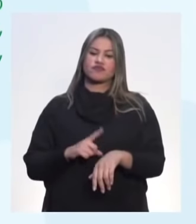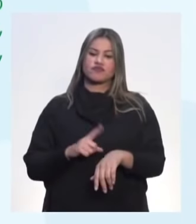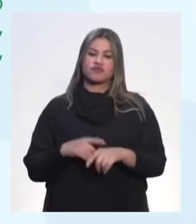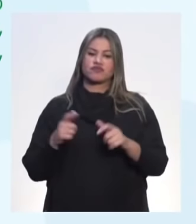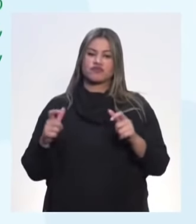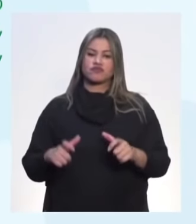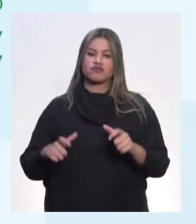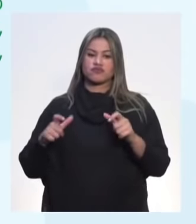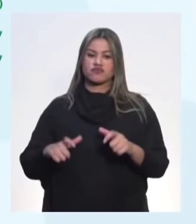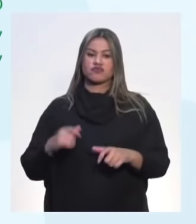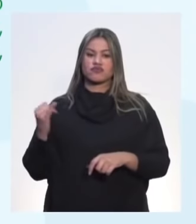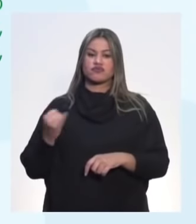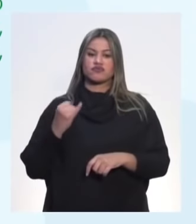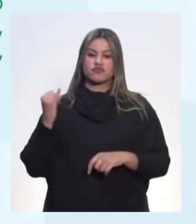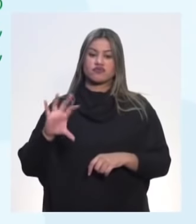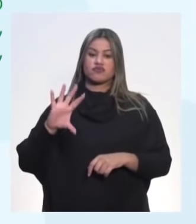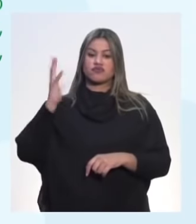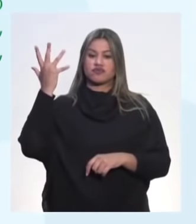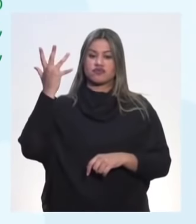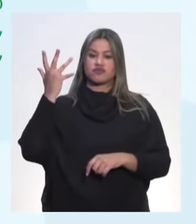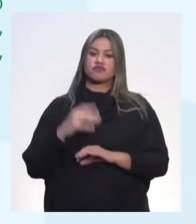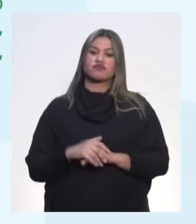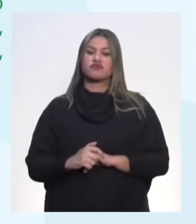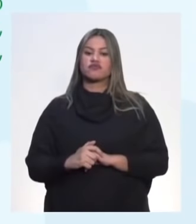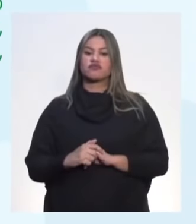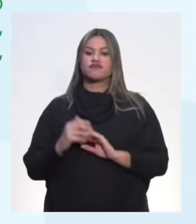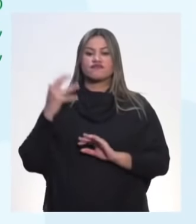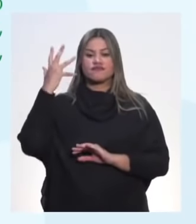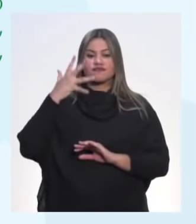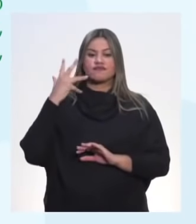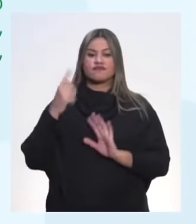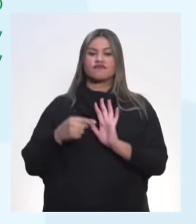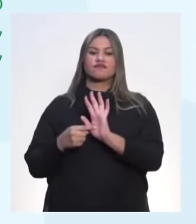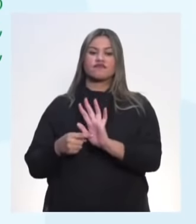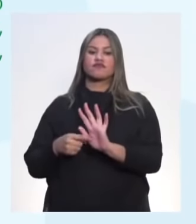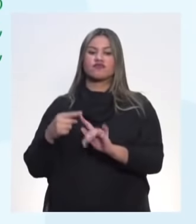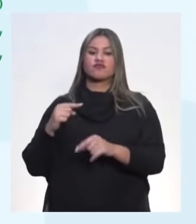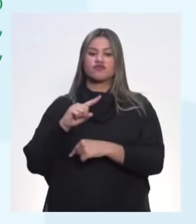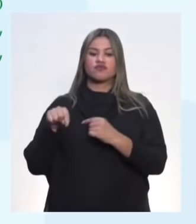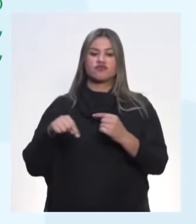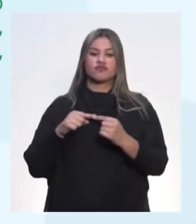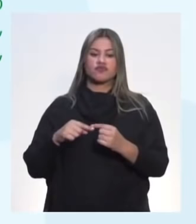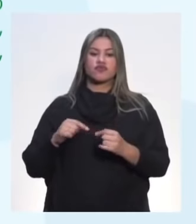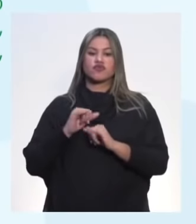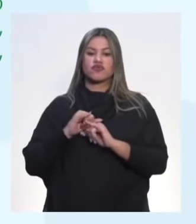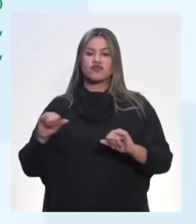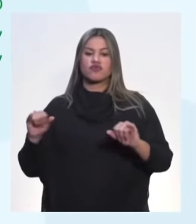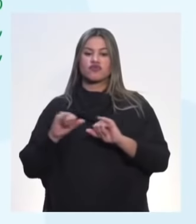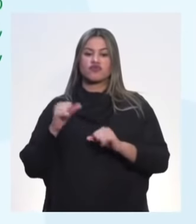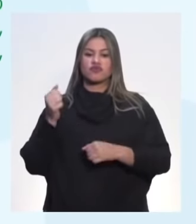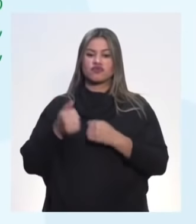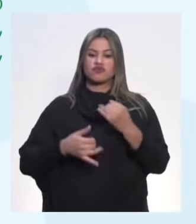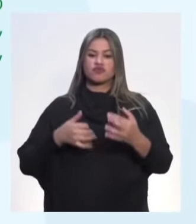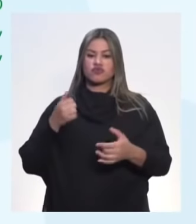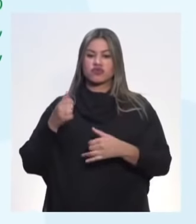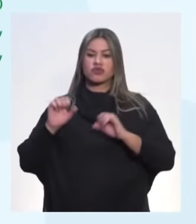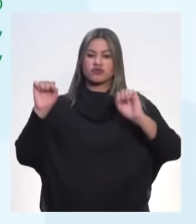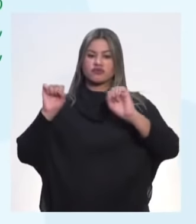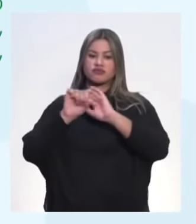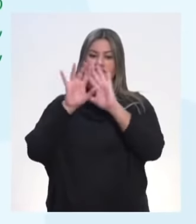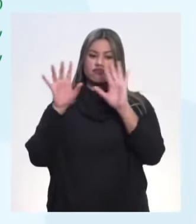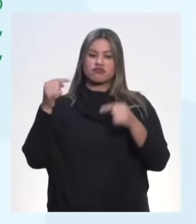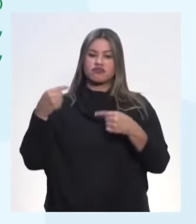espaço, à importância ou às circunstâncias. O discurso expositivo tem por objetivo informar, definir, explicar,